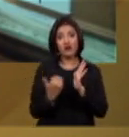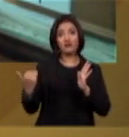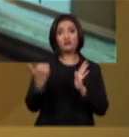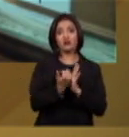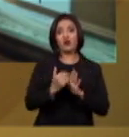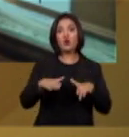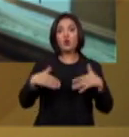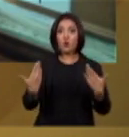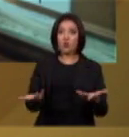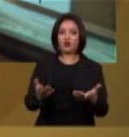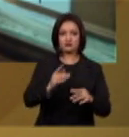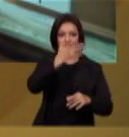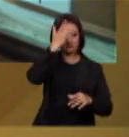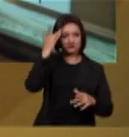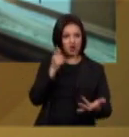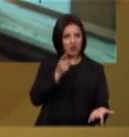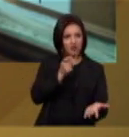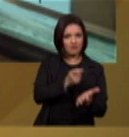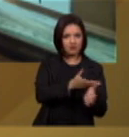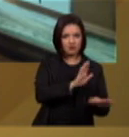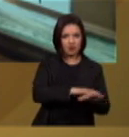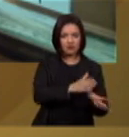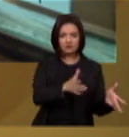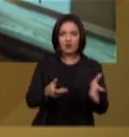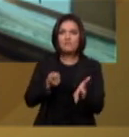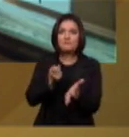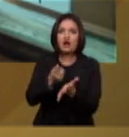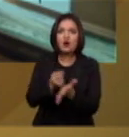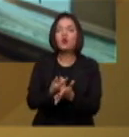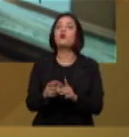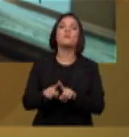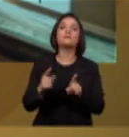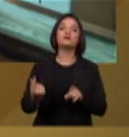do pagamento dos valores